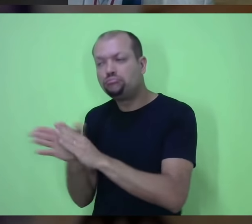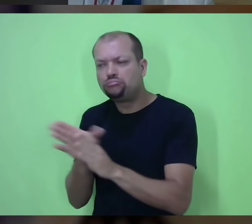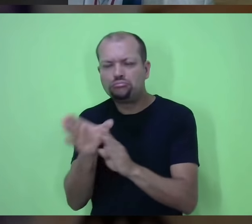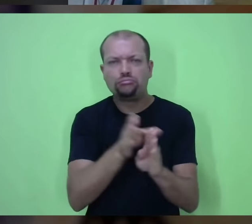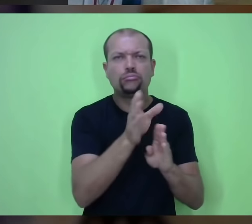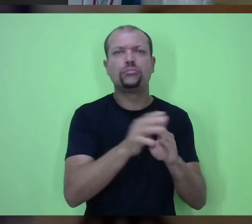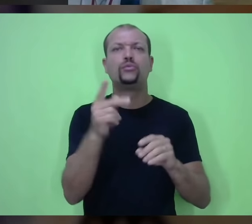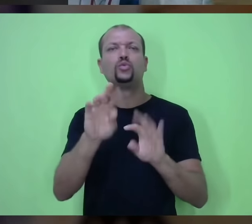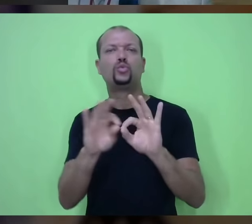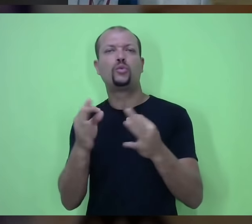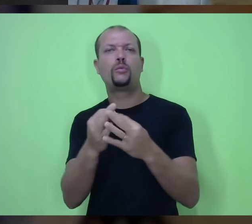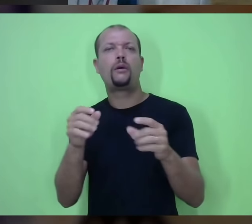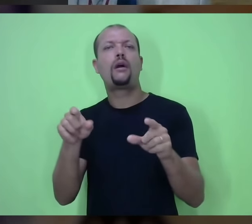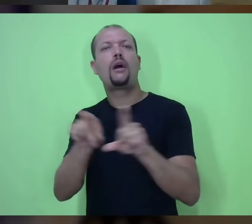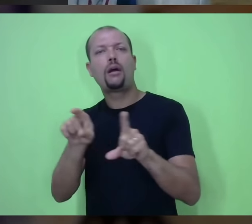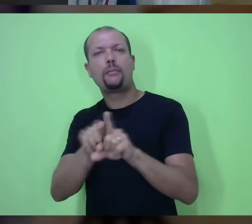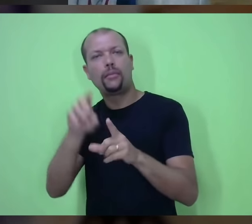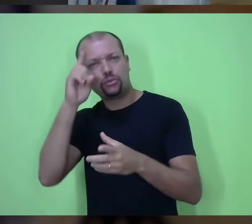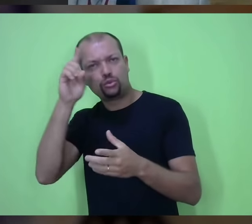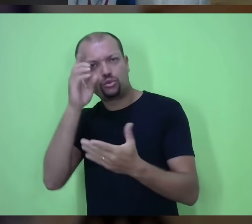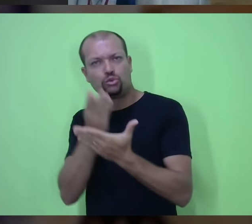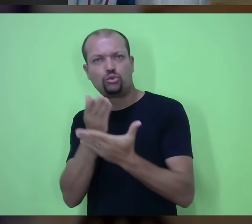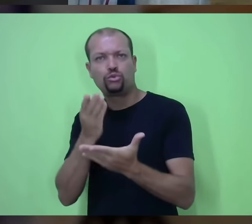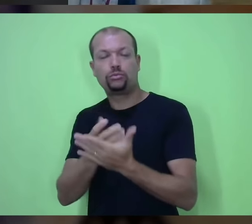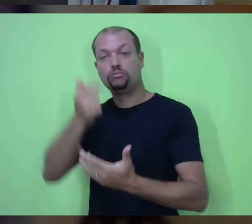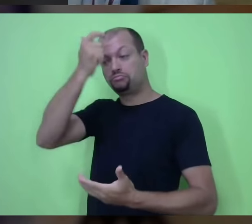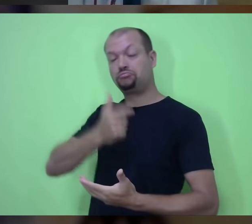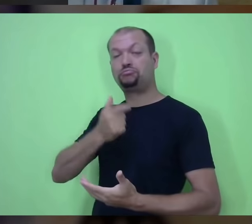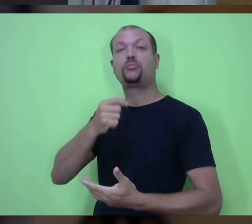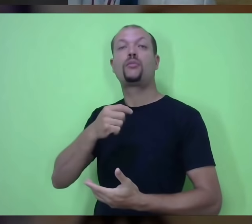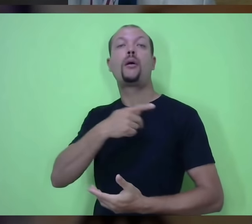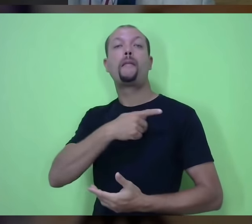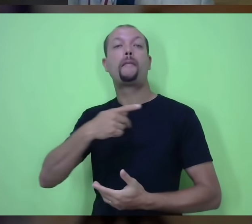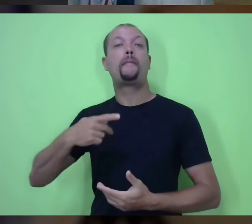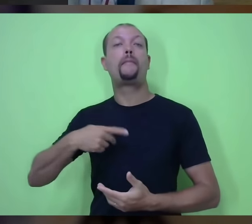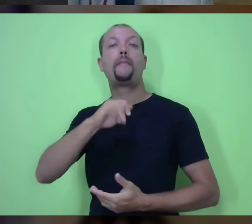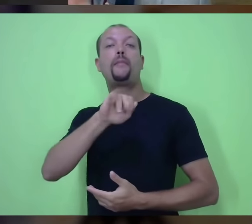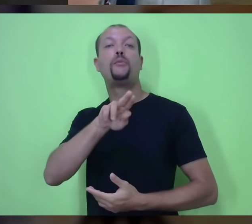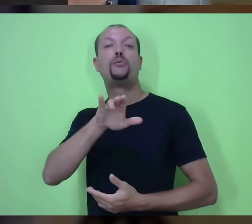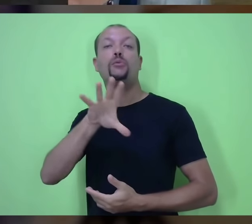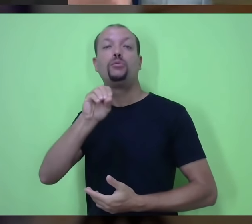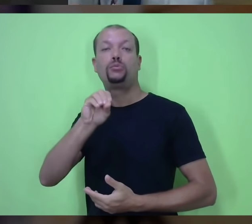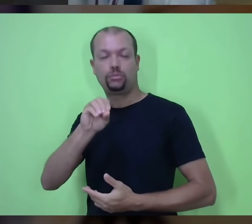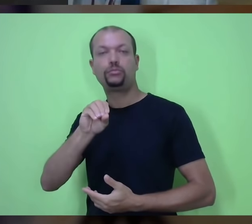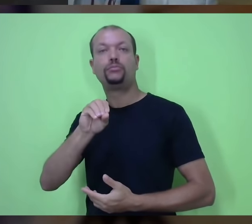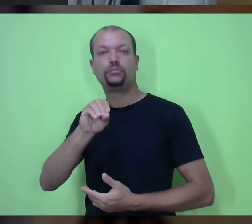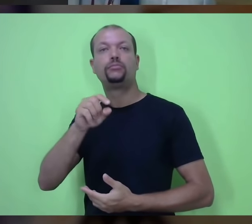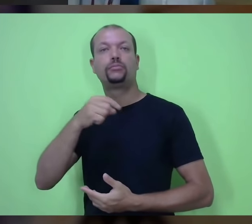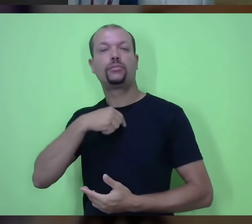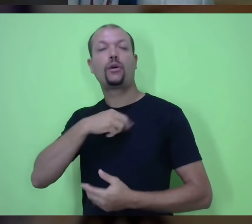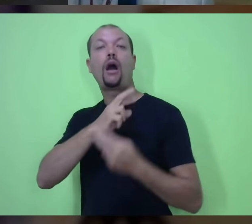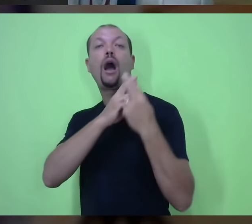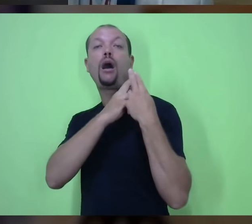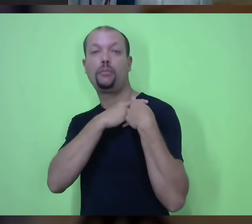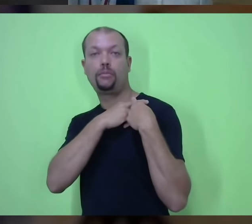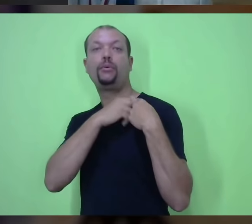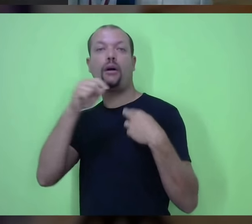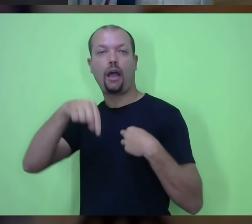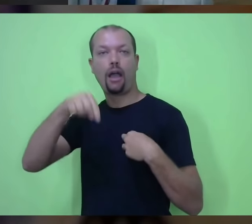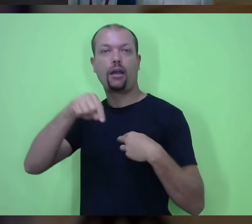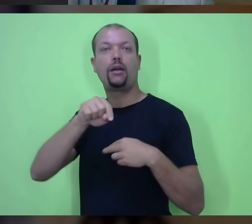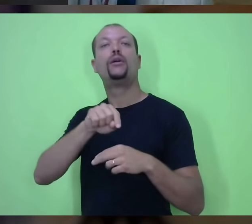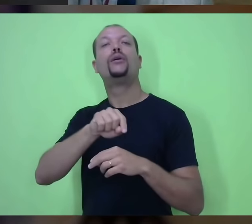família de forma presencial. Eu sou o pastor Júlio Ribeiro, responsável pelo Ministério da Escola Sabatina aqui da Igreja do UNASP. E hoje